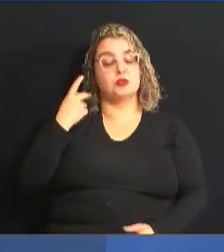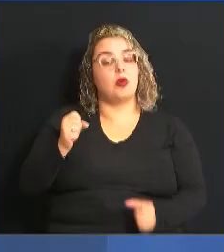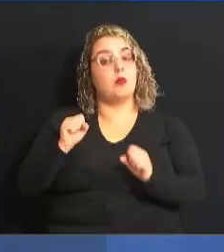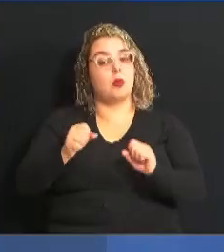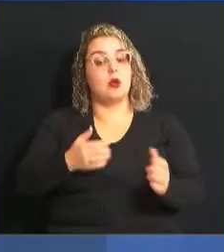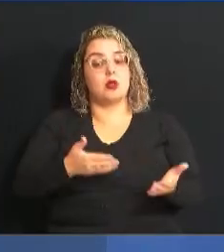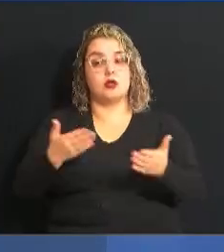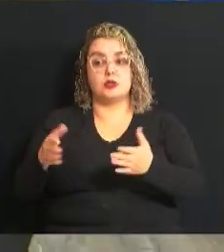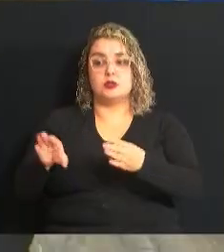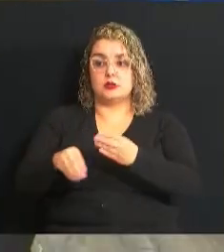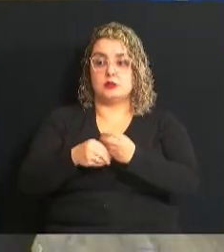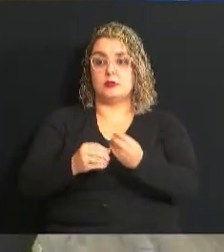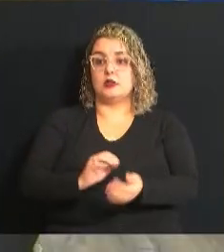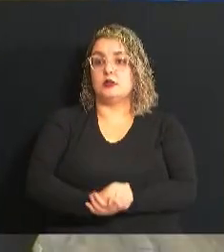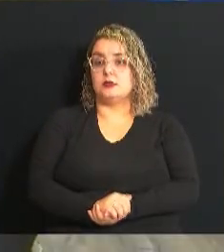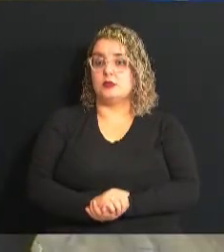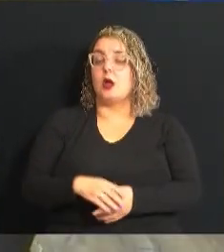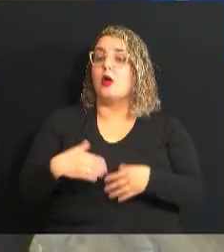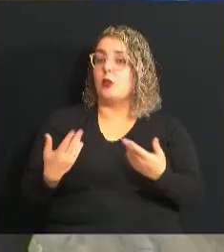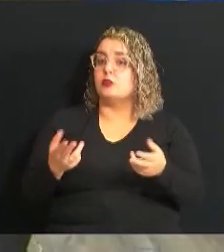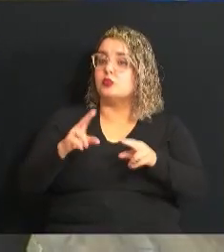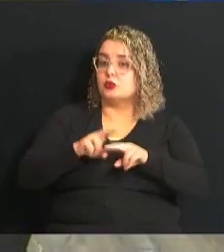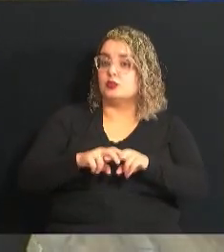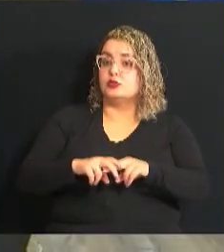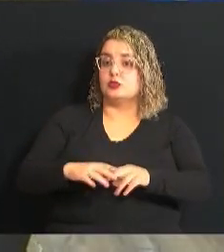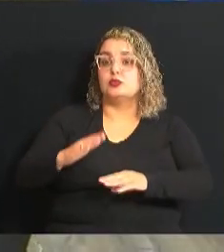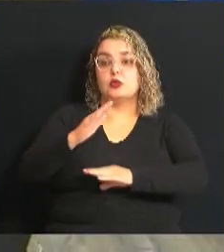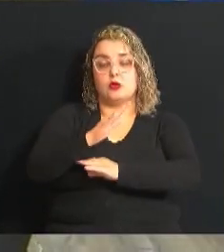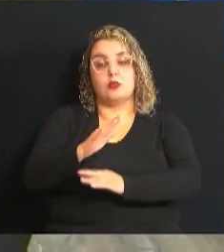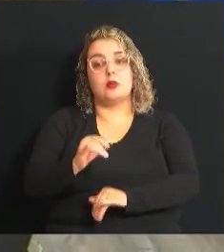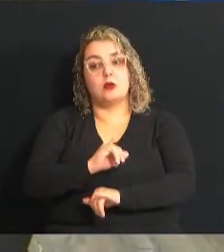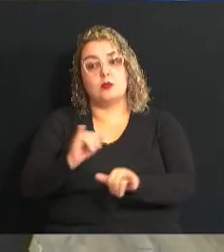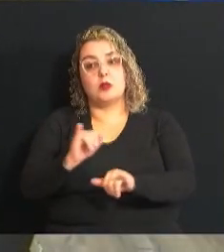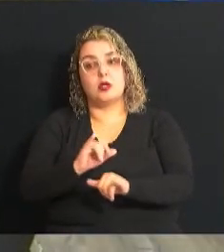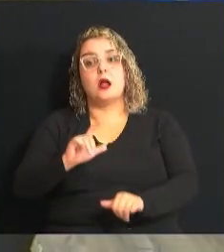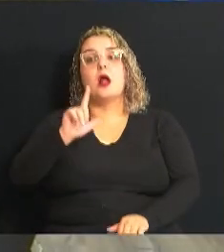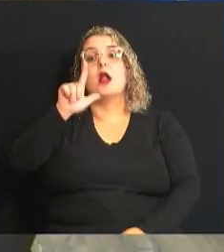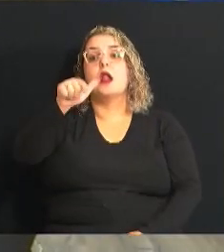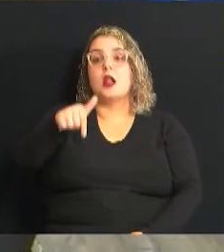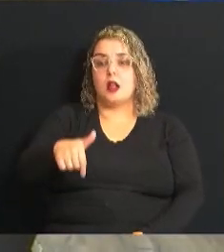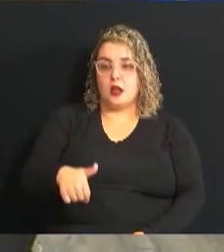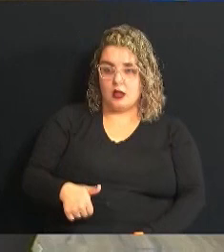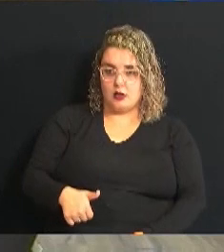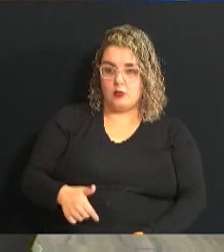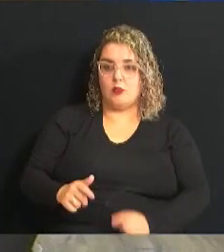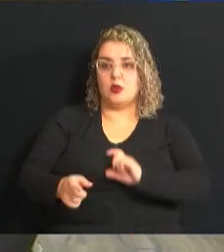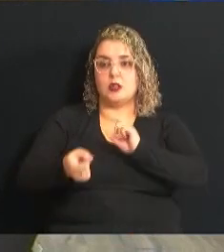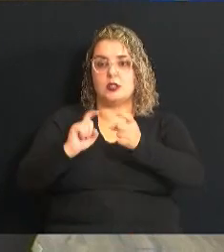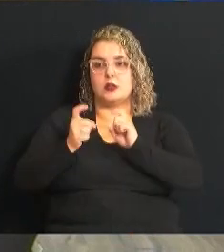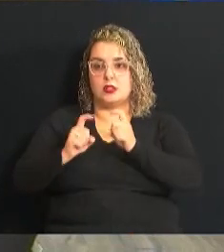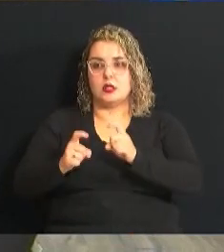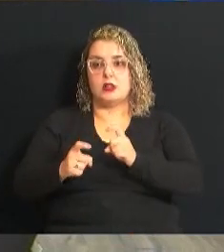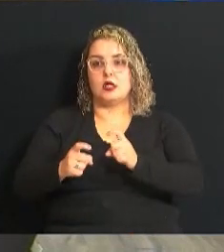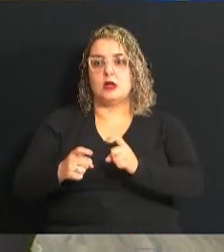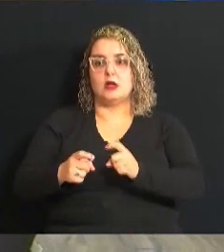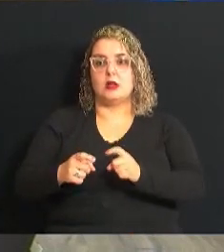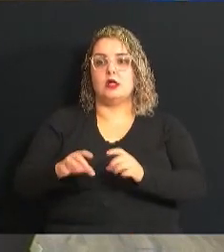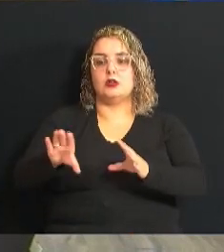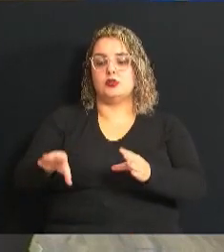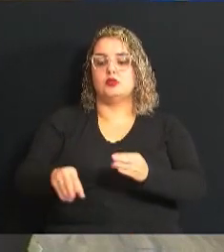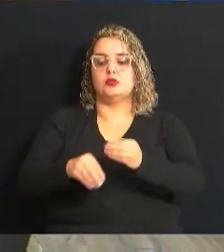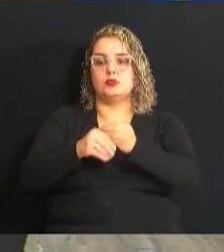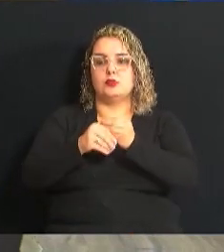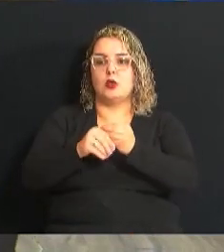essas emendas. Portanto, amanhã o Câmara Notícia começa logo após esta reunião sobre as emendas, um